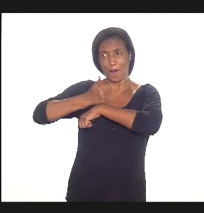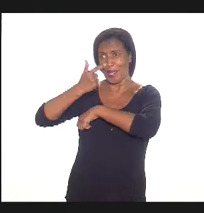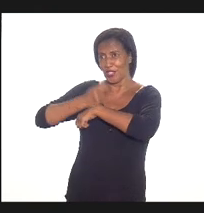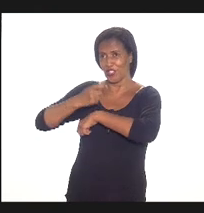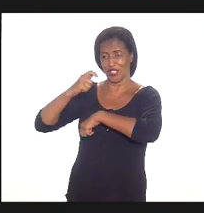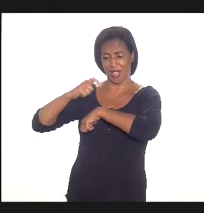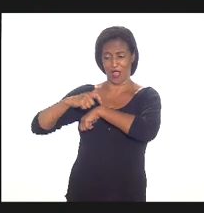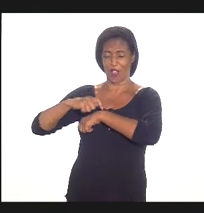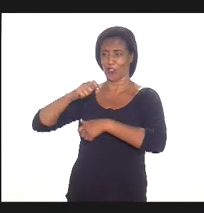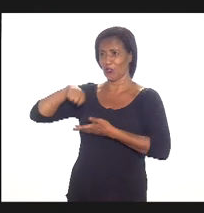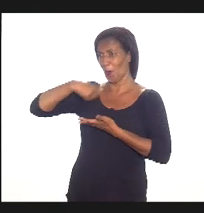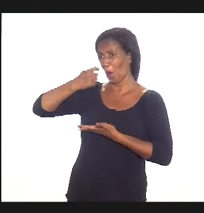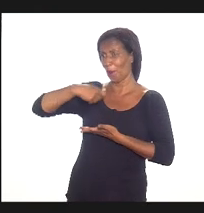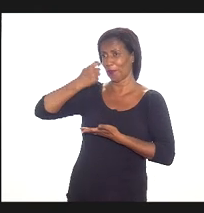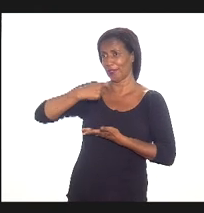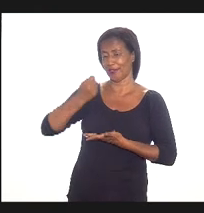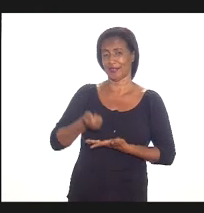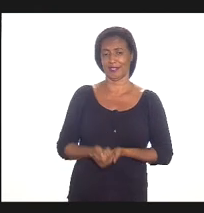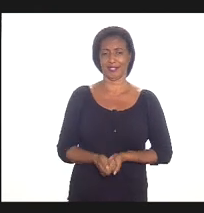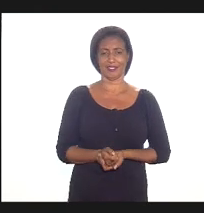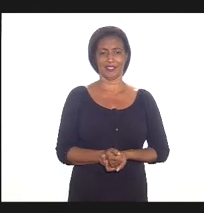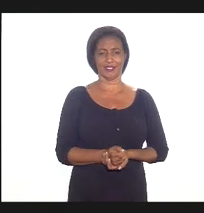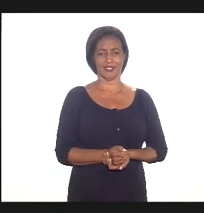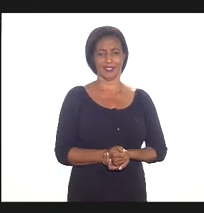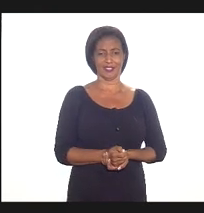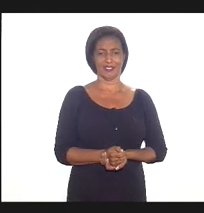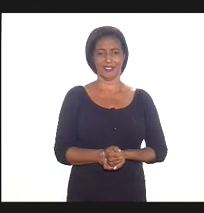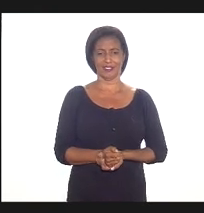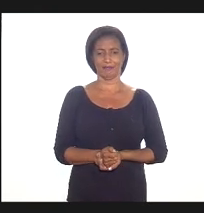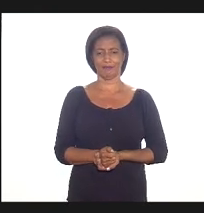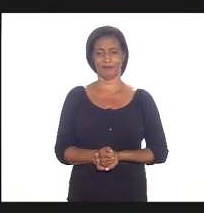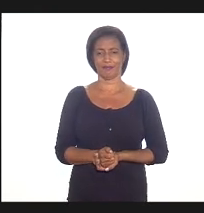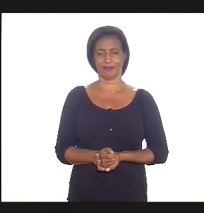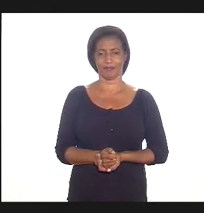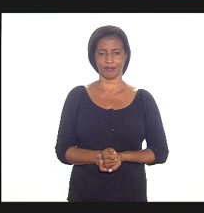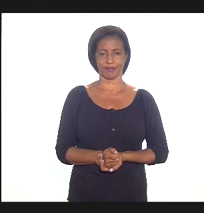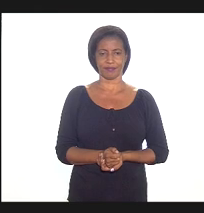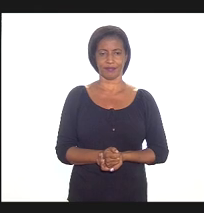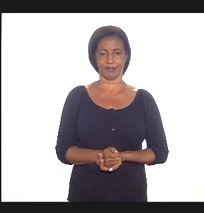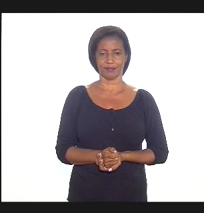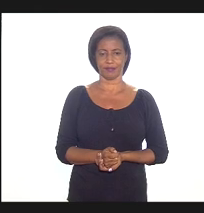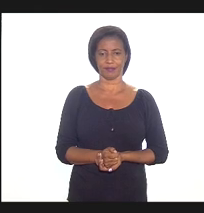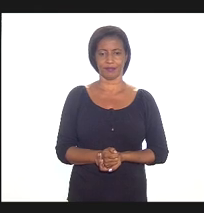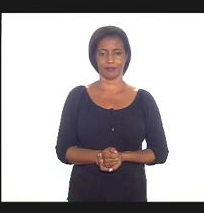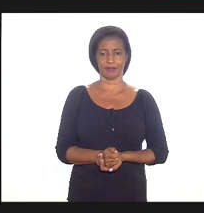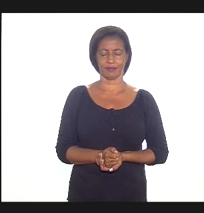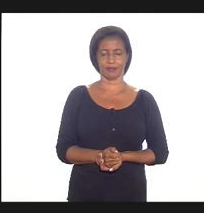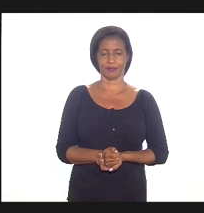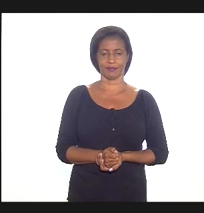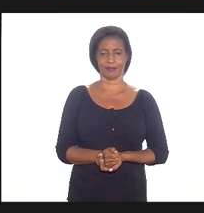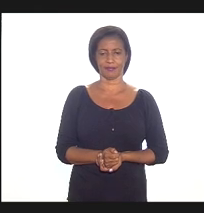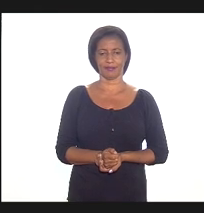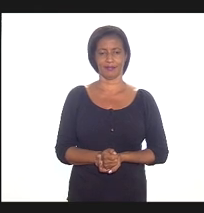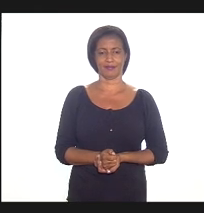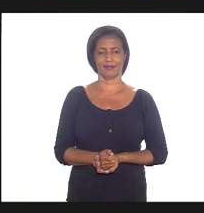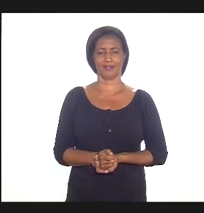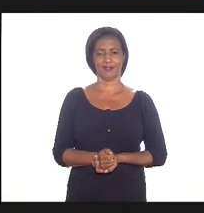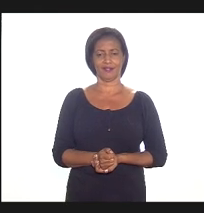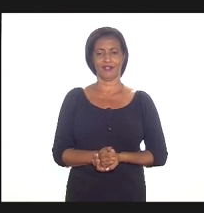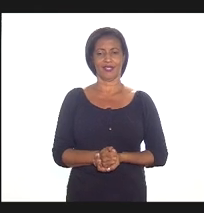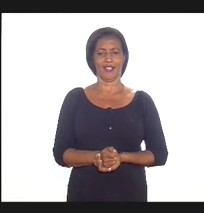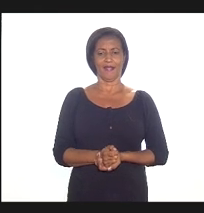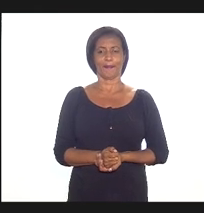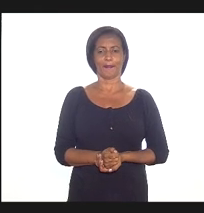presidente. Amanhã já comidinha. Continuamos tava no mesmo horário. Todo mundo sem comidinha. Ok. Alguma outra questão Obrigado. De ordem? Obrigado,